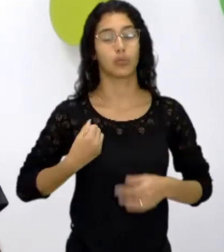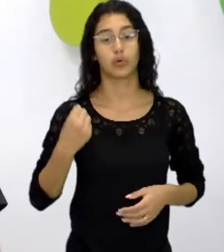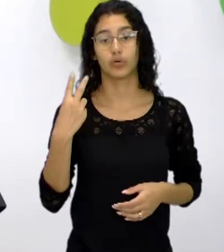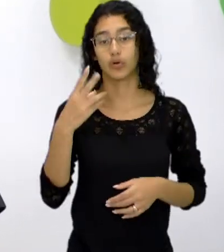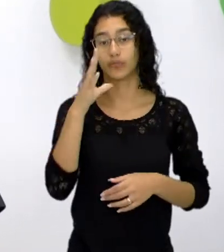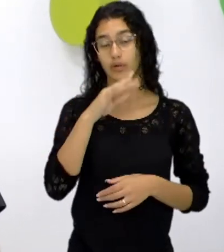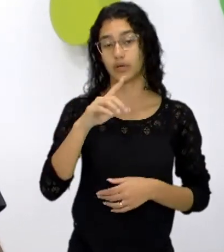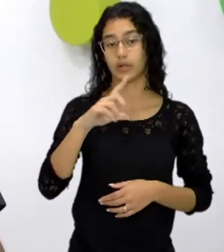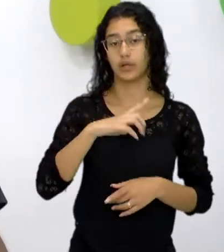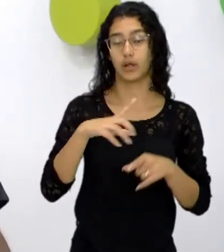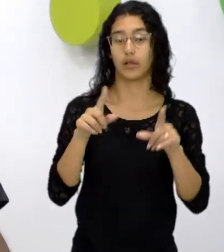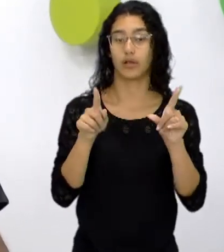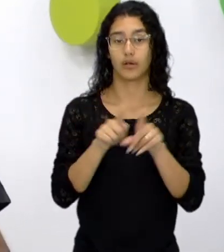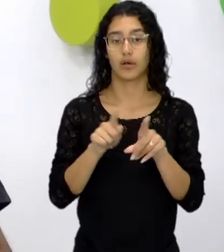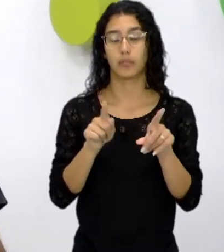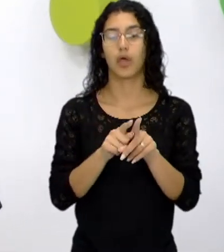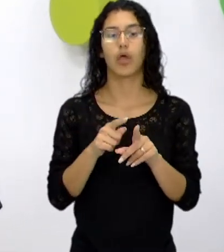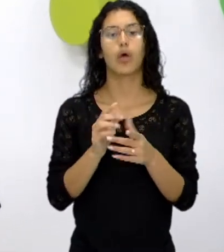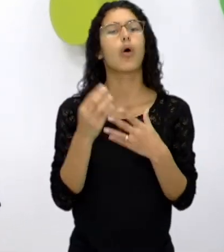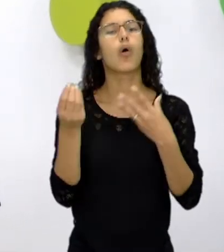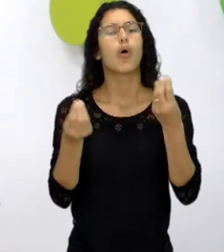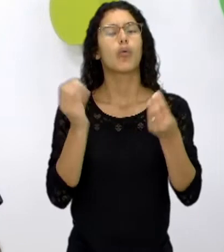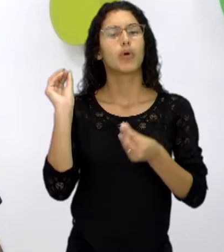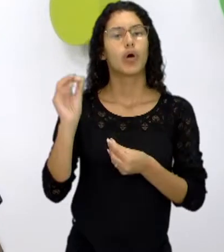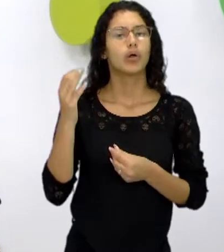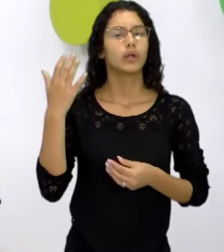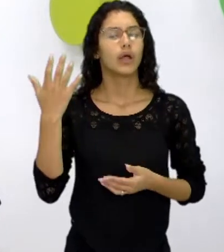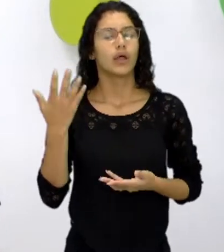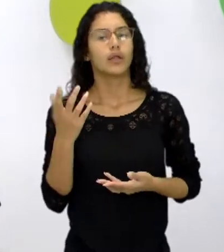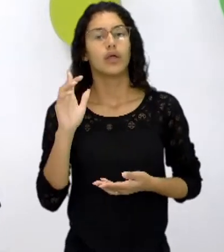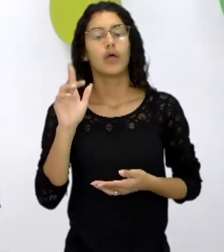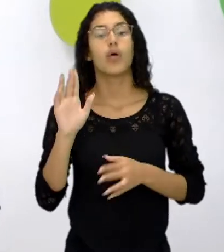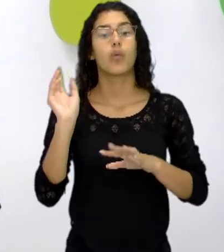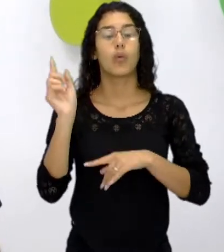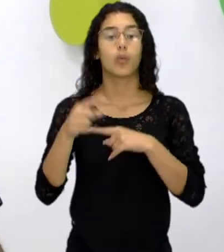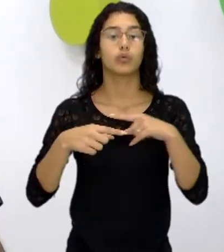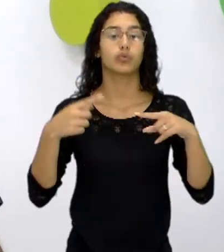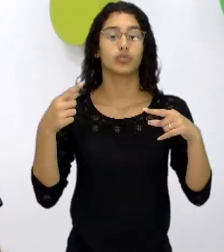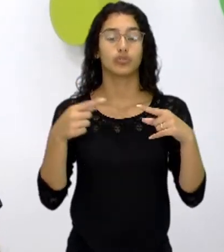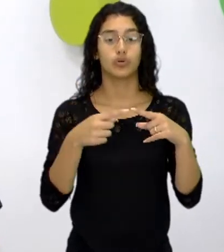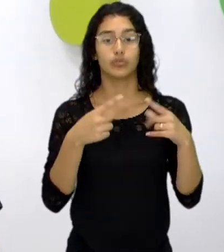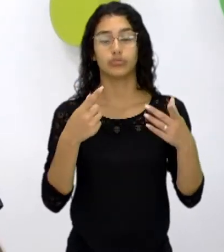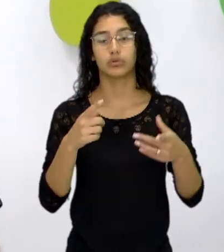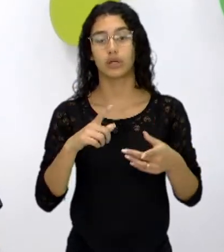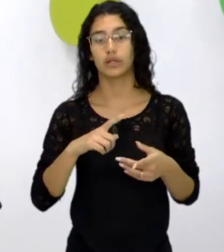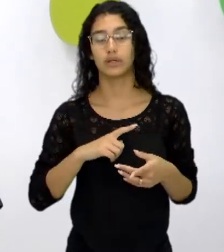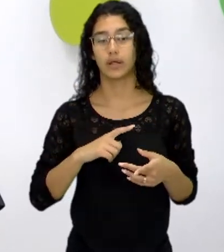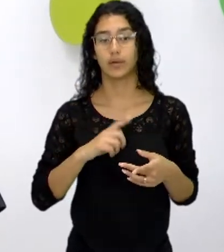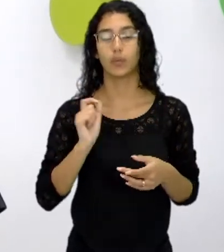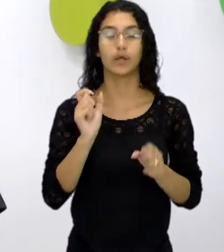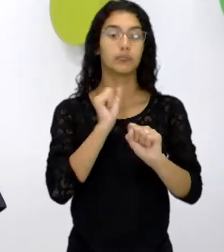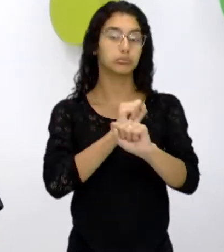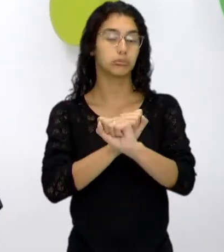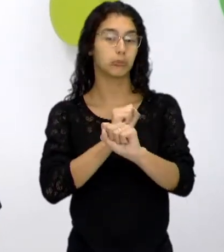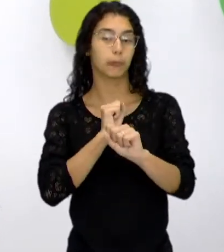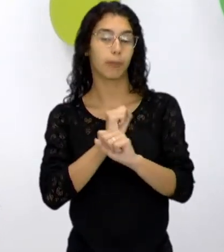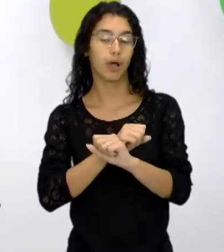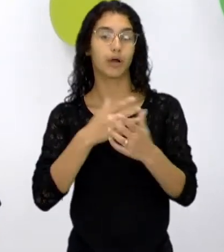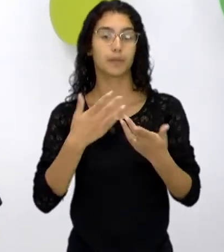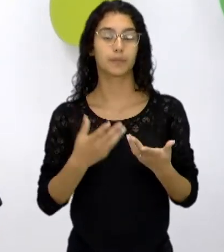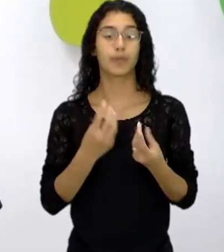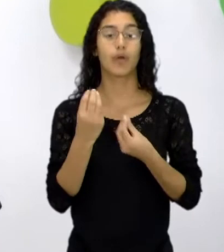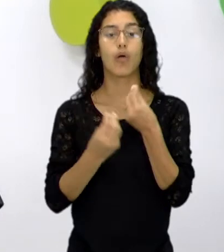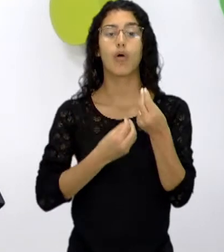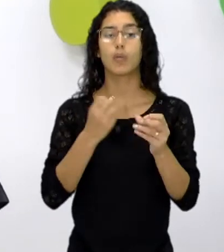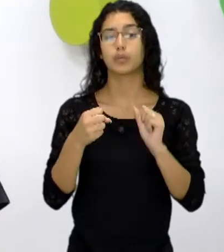falando um pouco sobre como funciona o observatório, qual é o objetivo, qual é a expectativa que se tem sobre o observatório, como